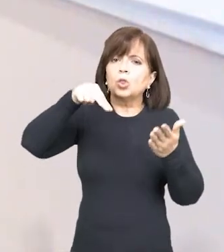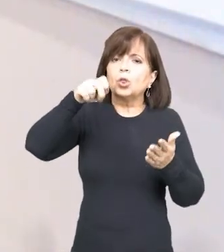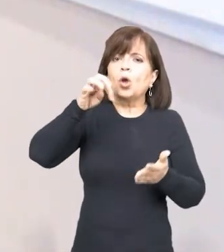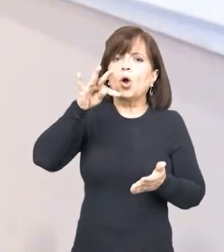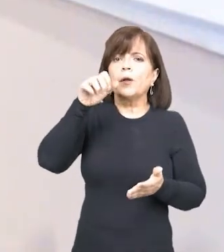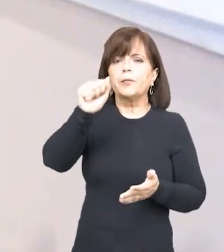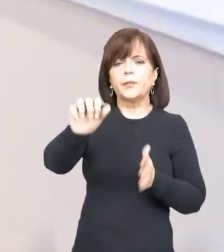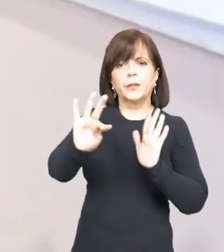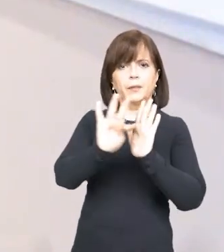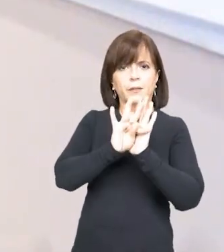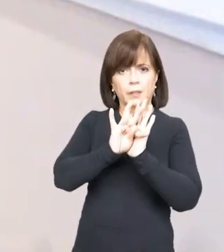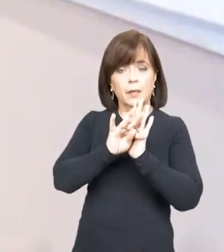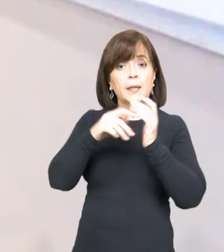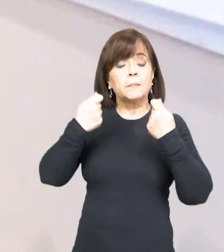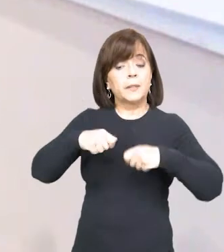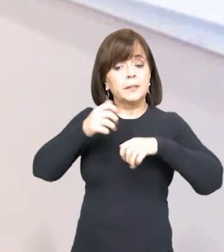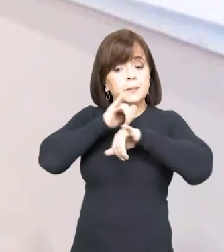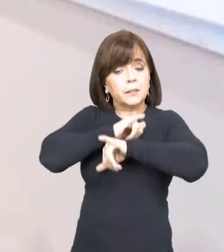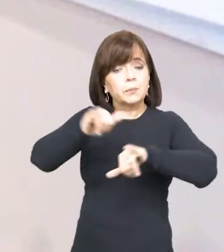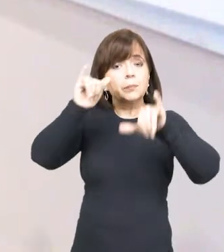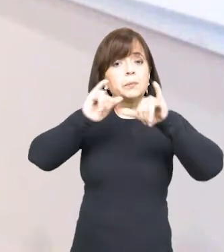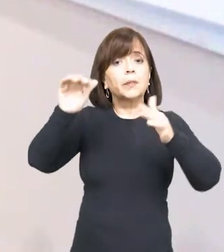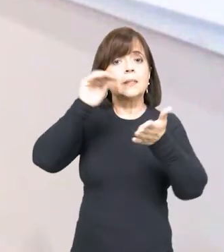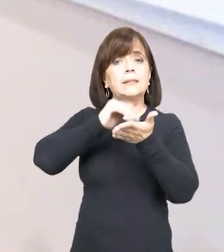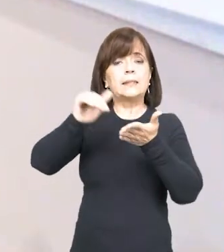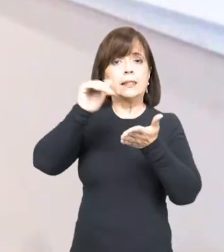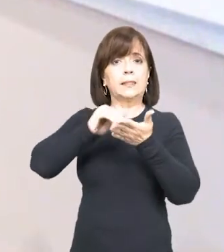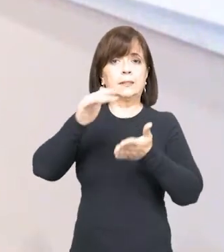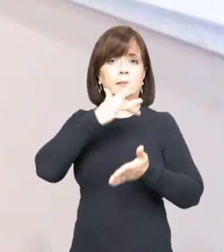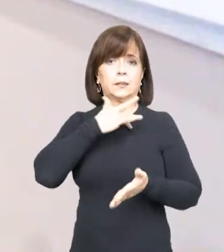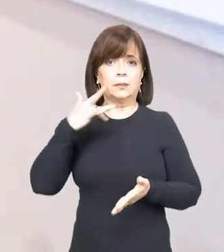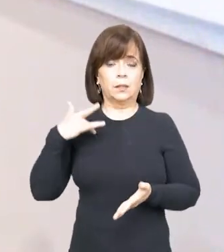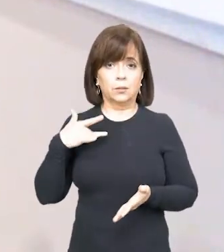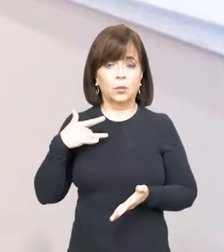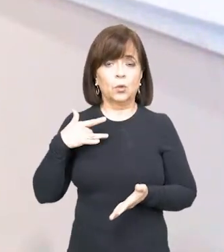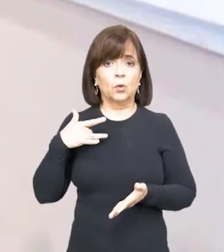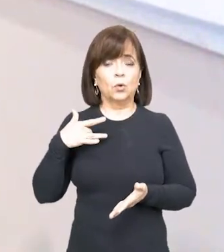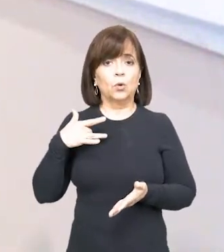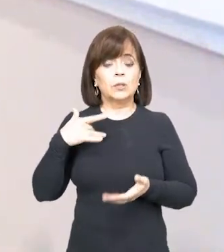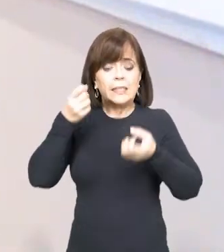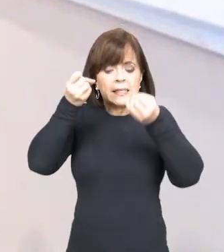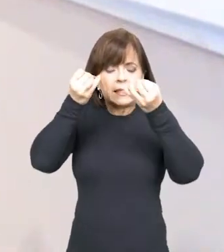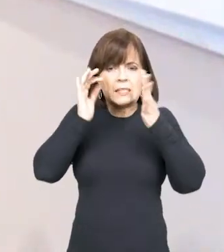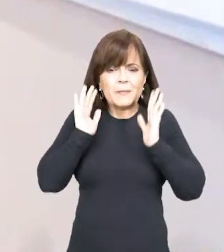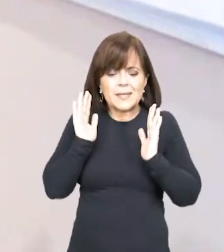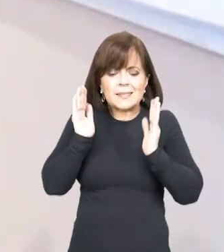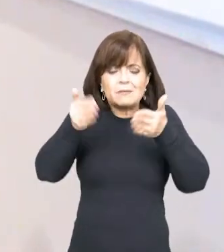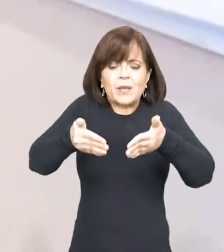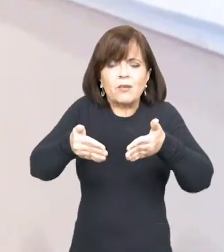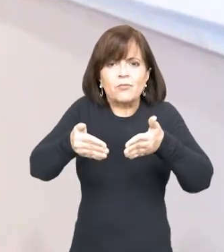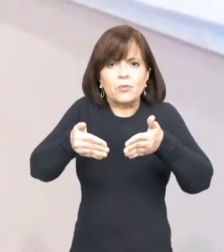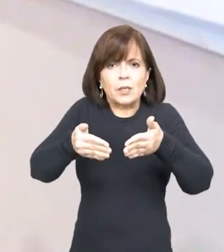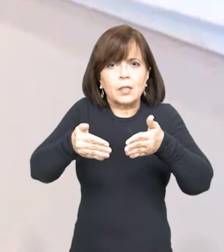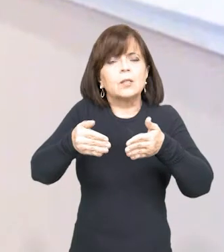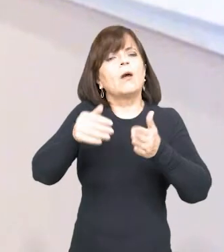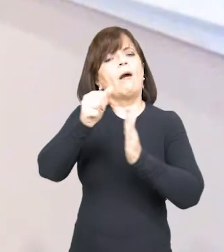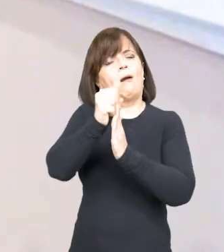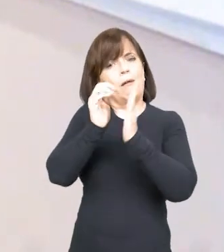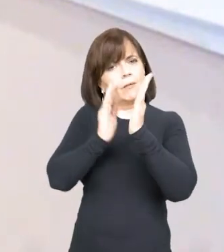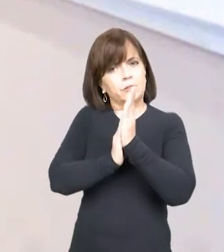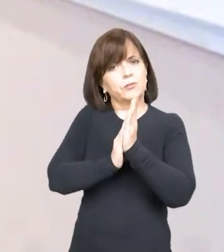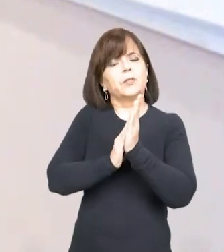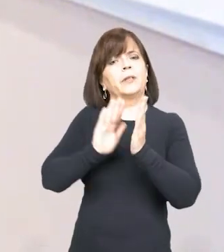que a Secretaria de Estado de Saúde se posicionasse especificamente em relação às